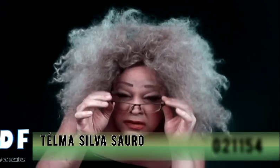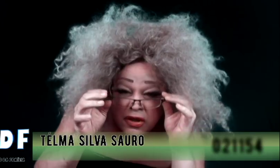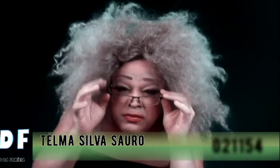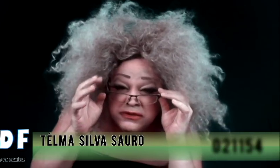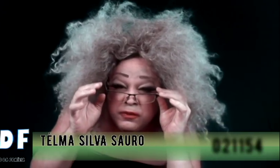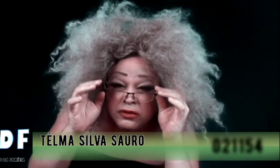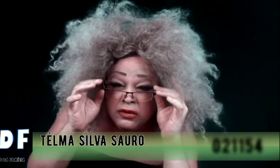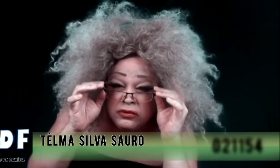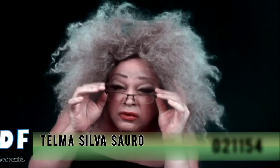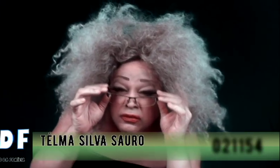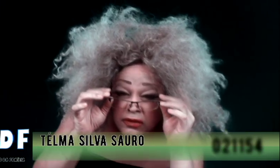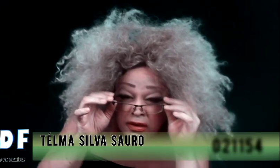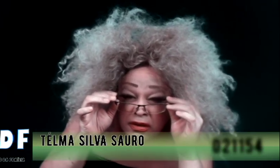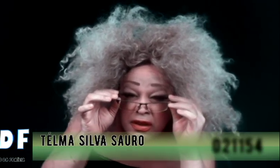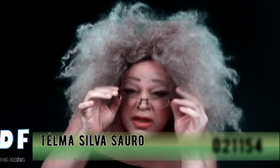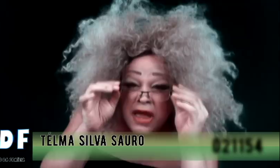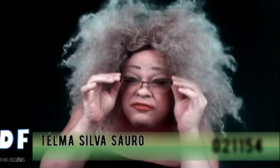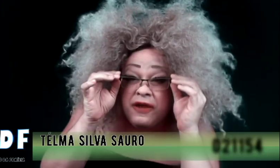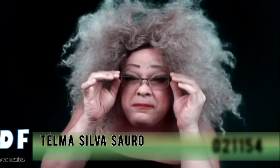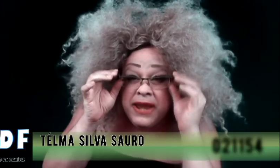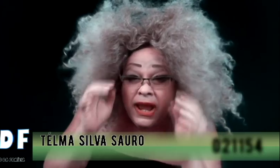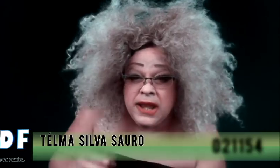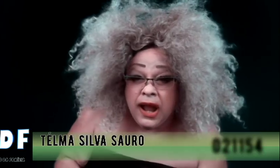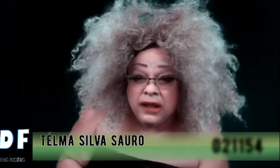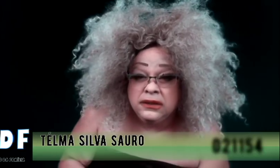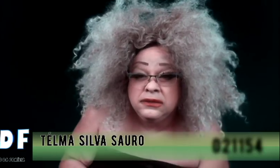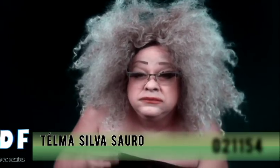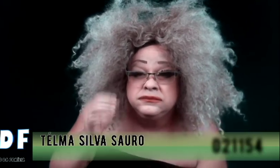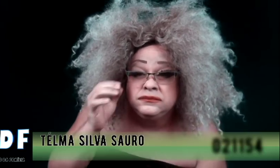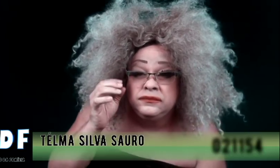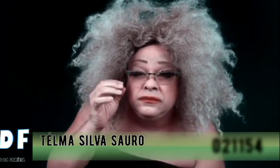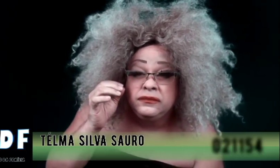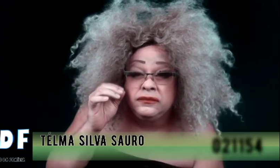Só mais um pouquinho que eu não tô com... Família!